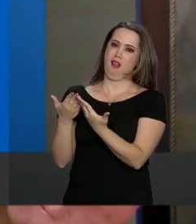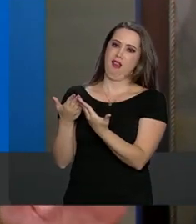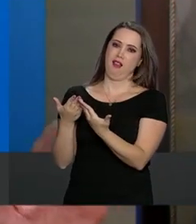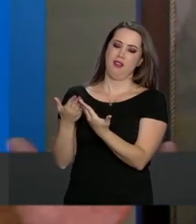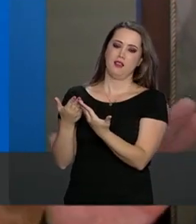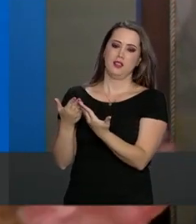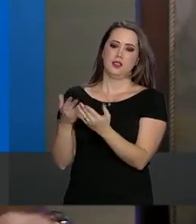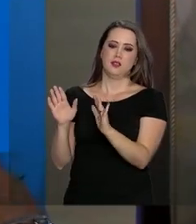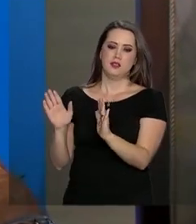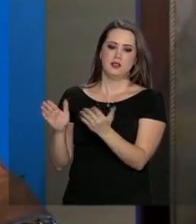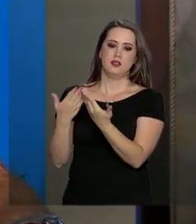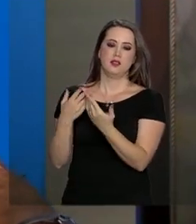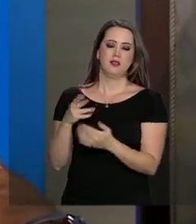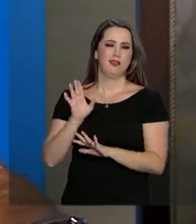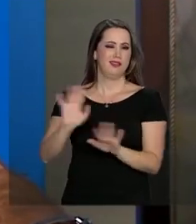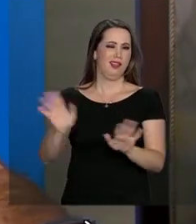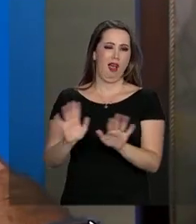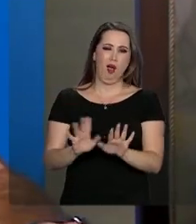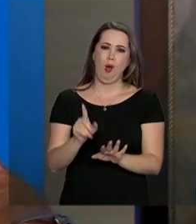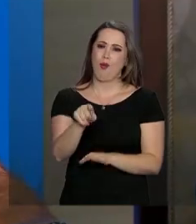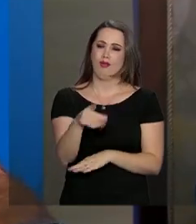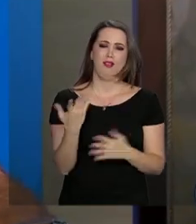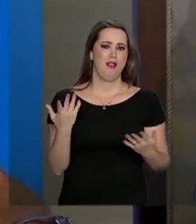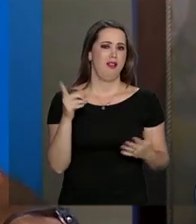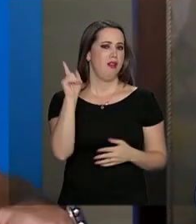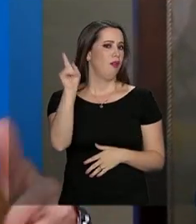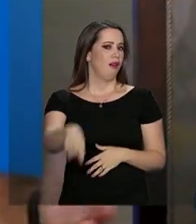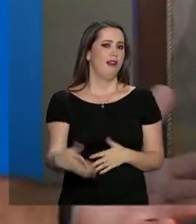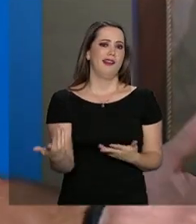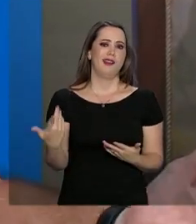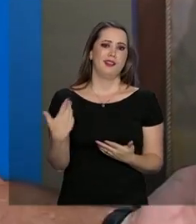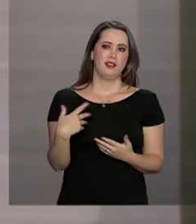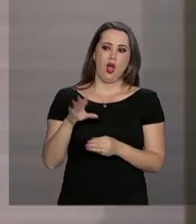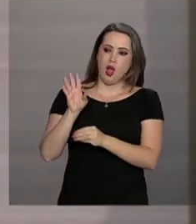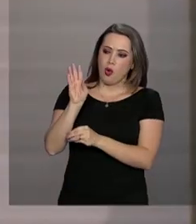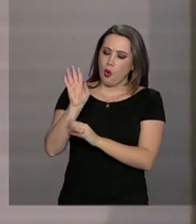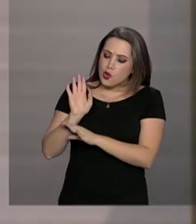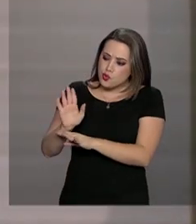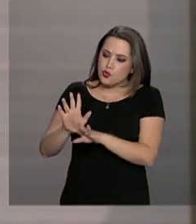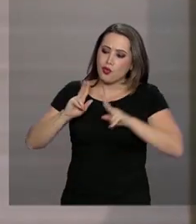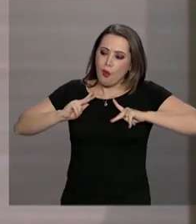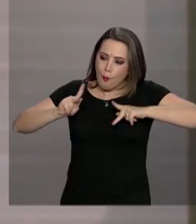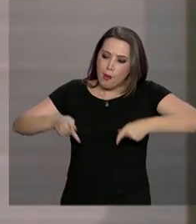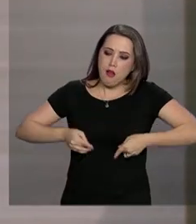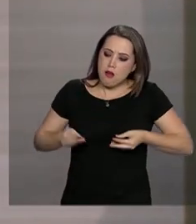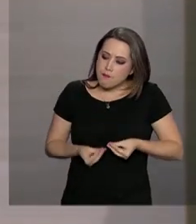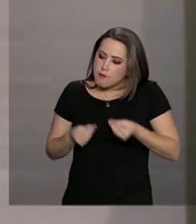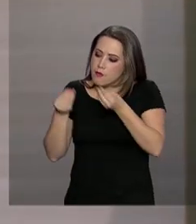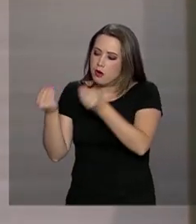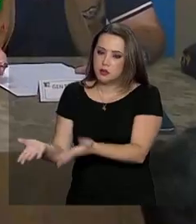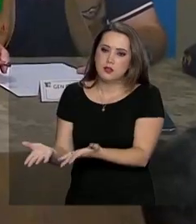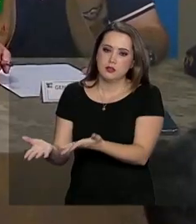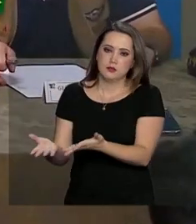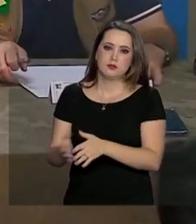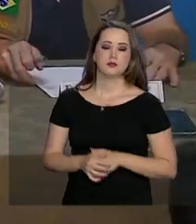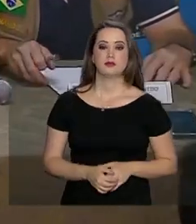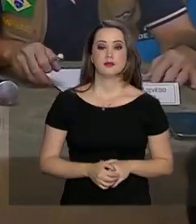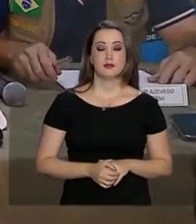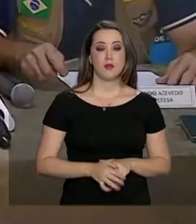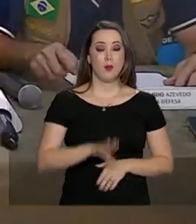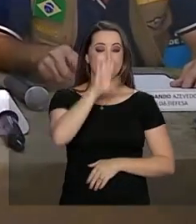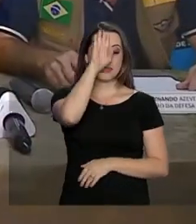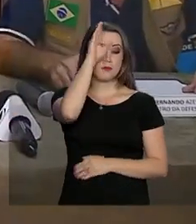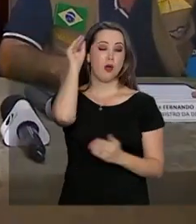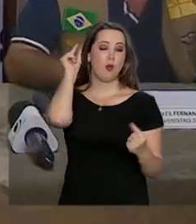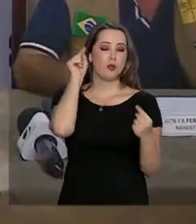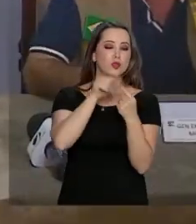pode, isso aí não seria uma coisa humanitária. O ministro da Educação, Ricardo Belles, disse que a